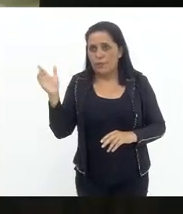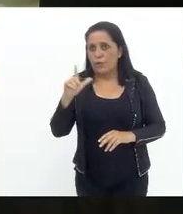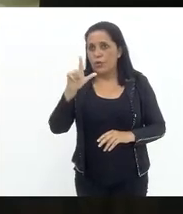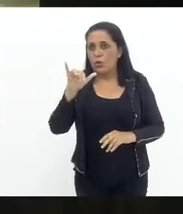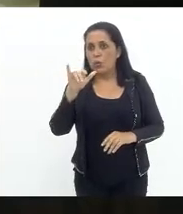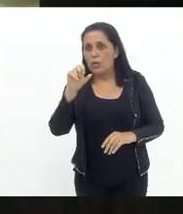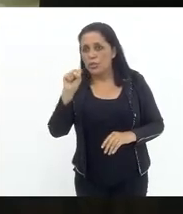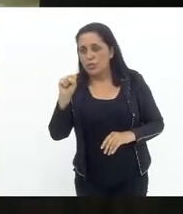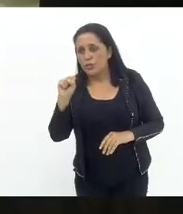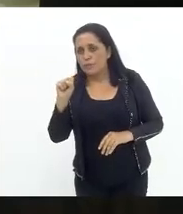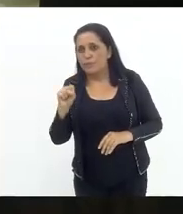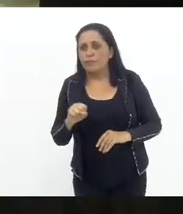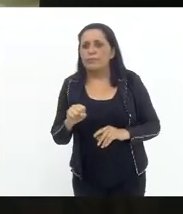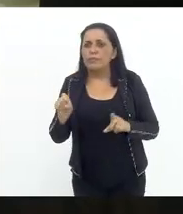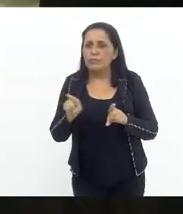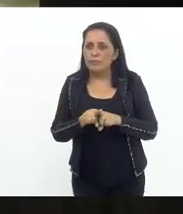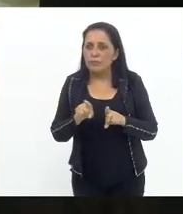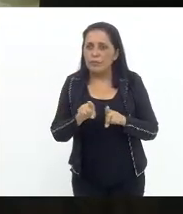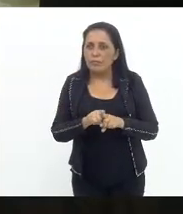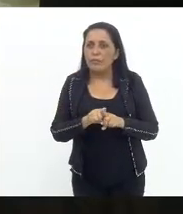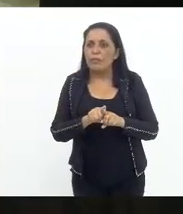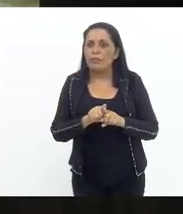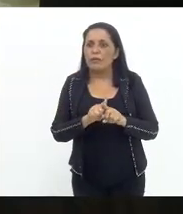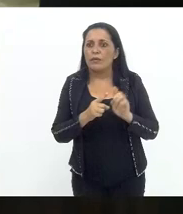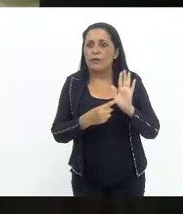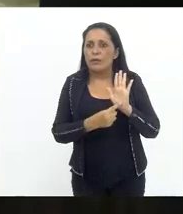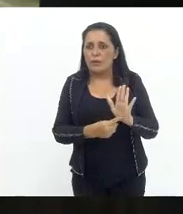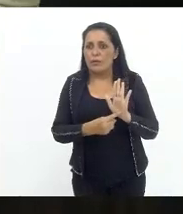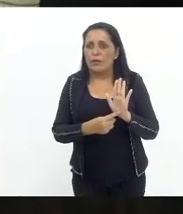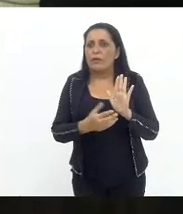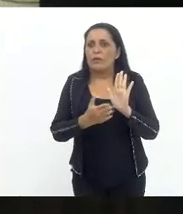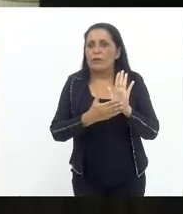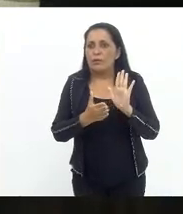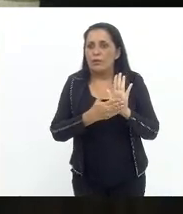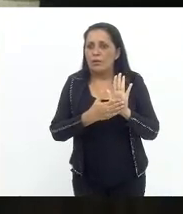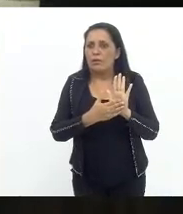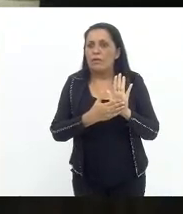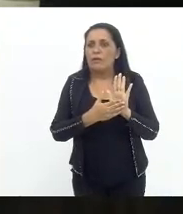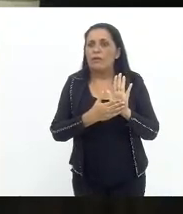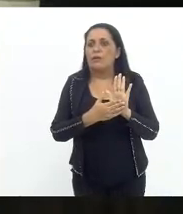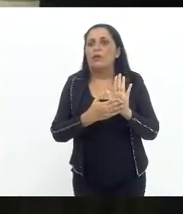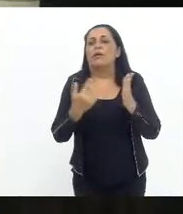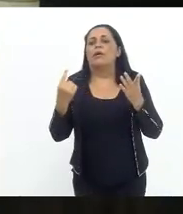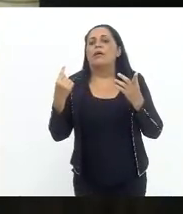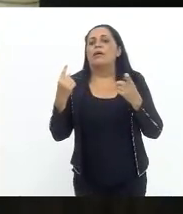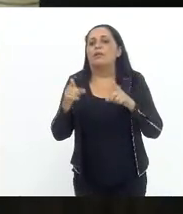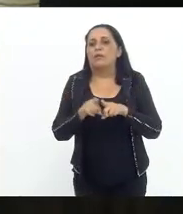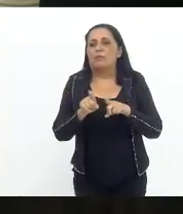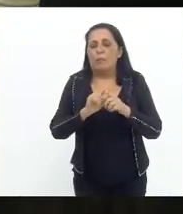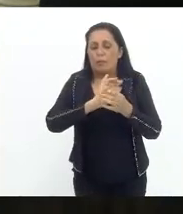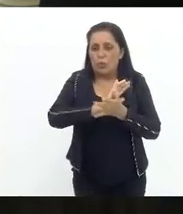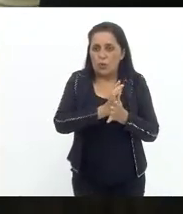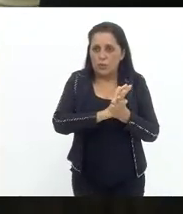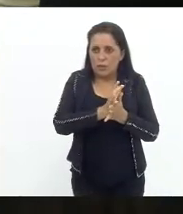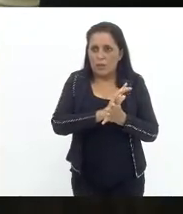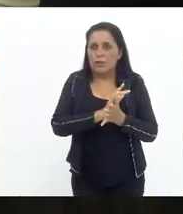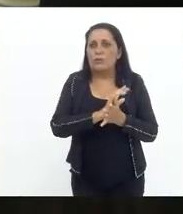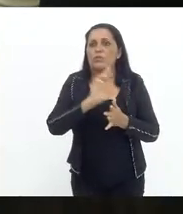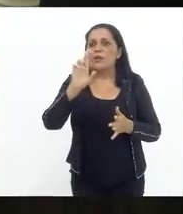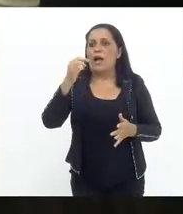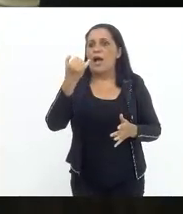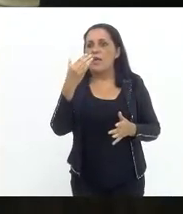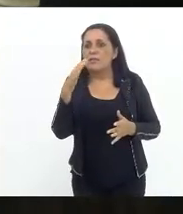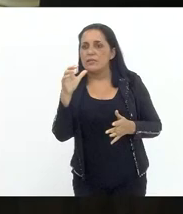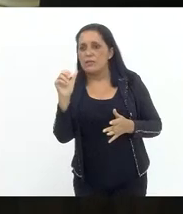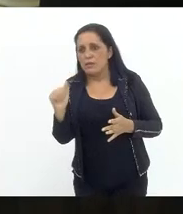Pendendo de pareceres das comissões de Constituição e Justiça, de combate às discriminações de preconceito de raça, cor, etnia, religião e procedência nacional, defesa dos direitos